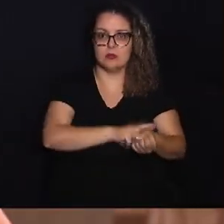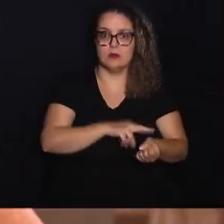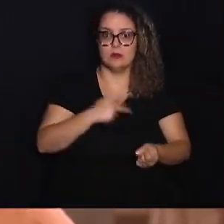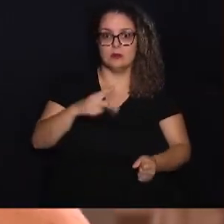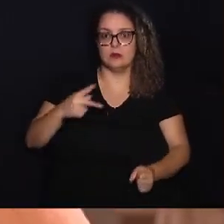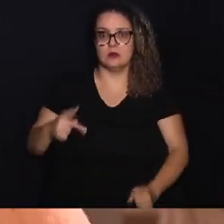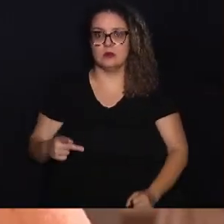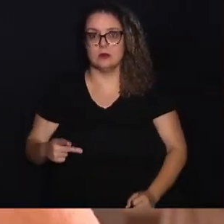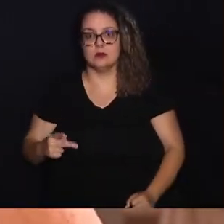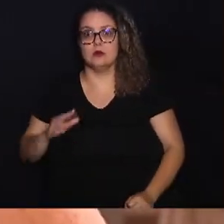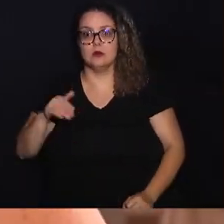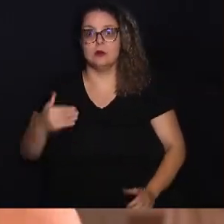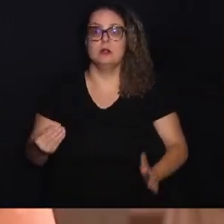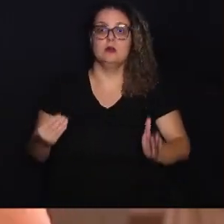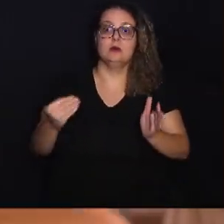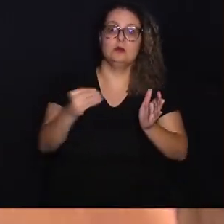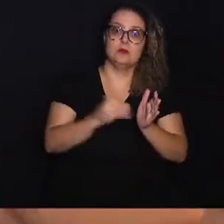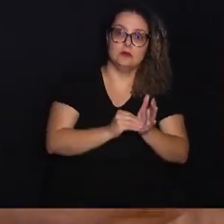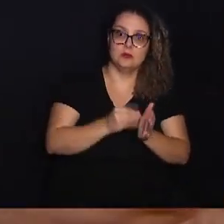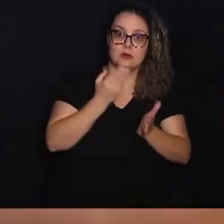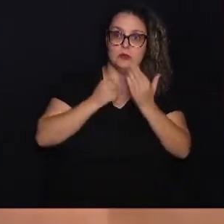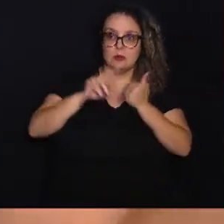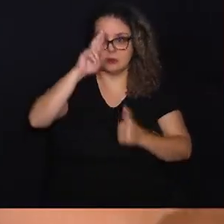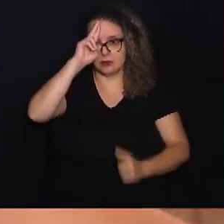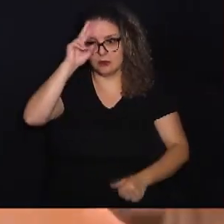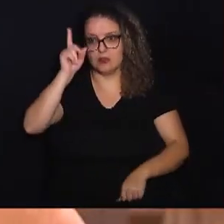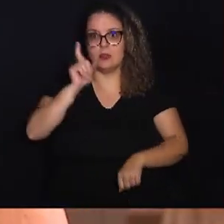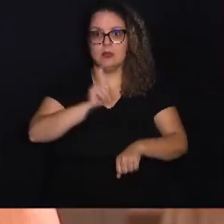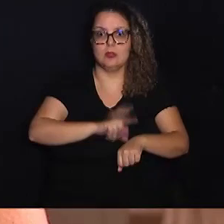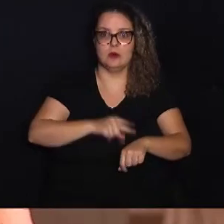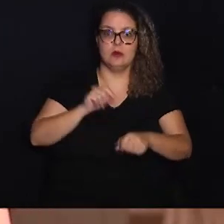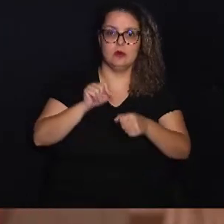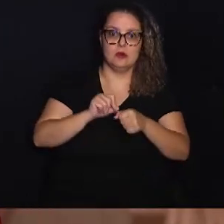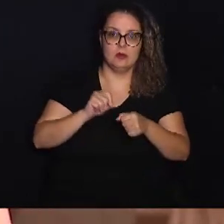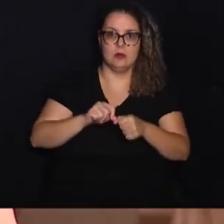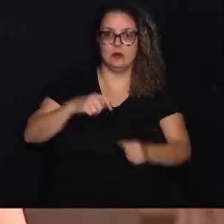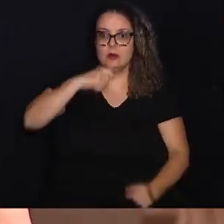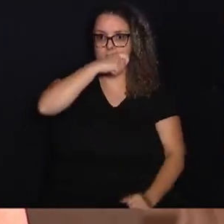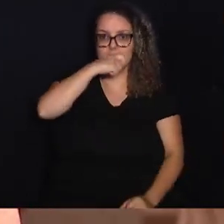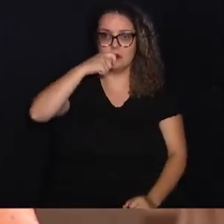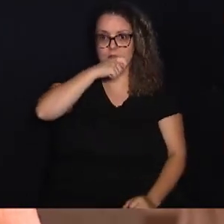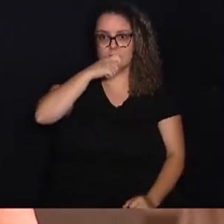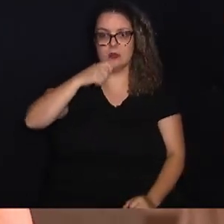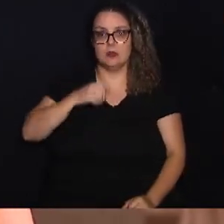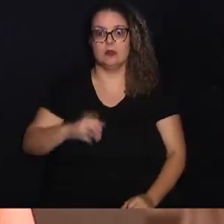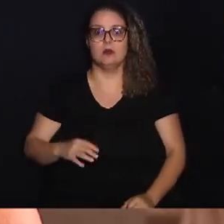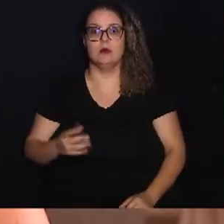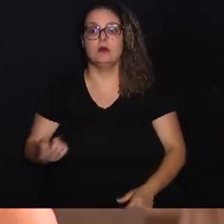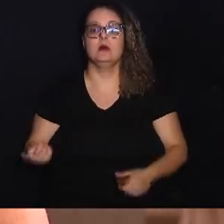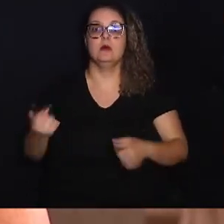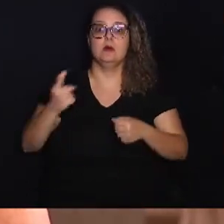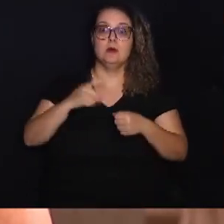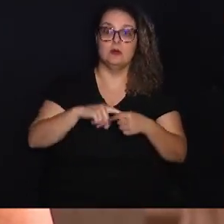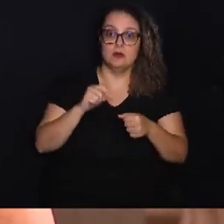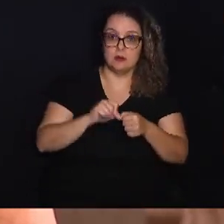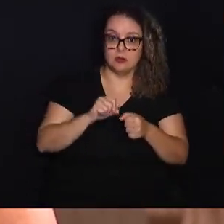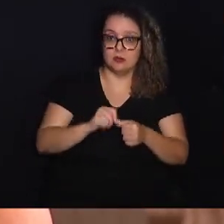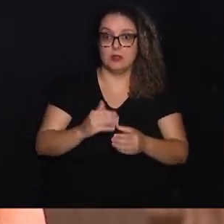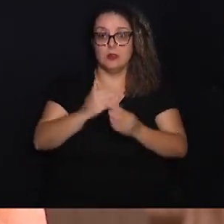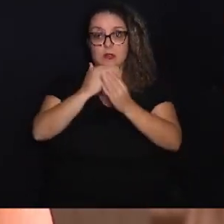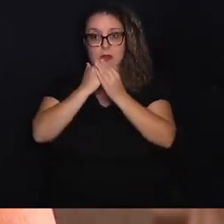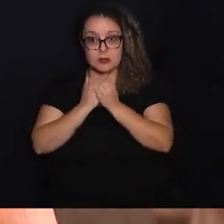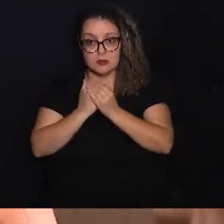Quando o último acaba de almoçar, é a hora que a gente vai fazer a escovação dos dentes. Aí voltamos, vamos fazer o lanche da